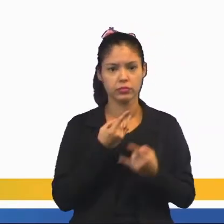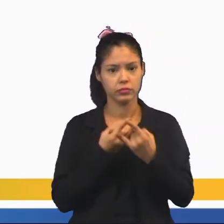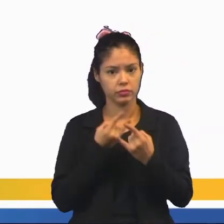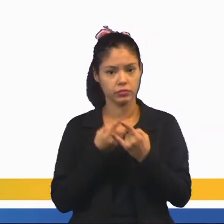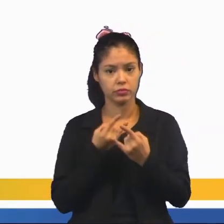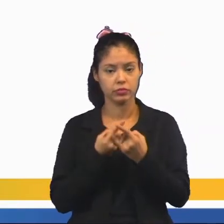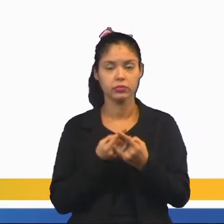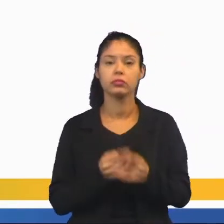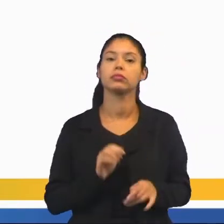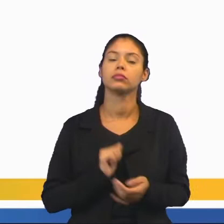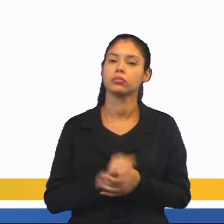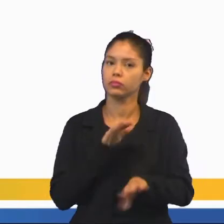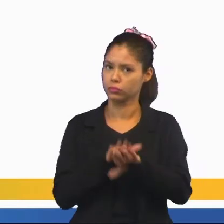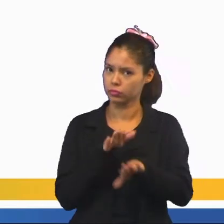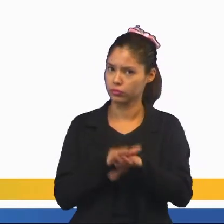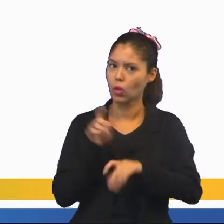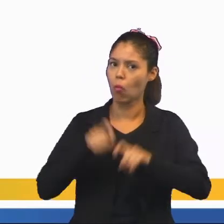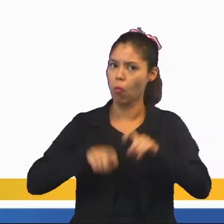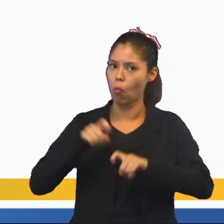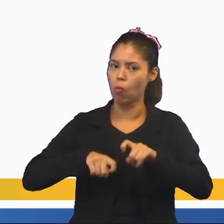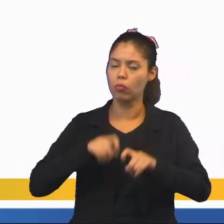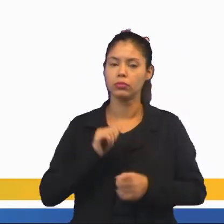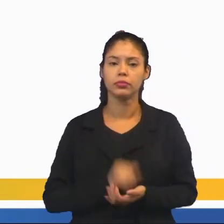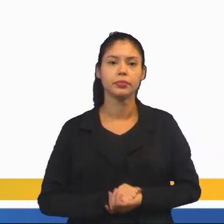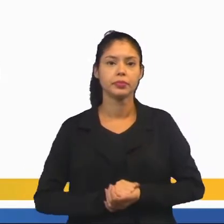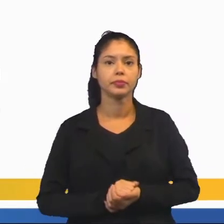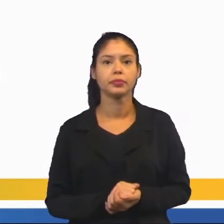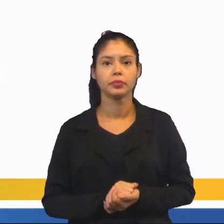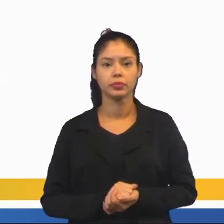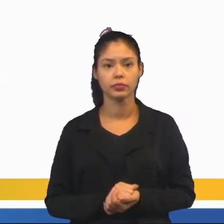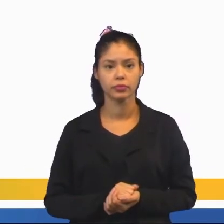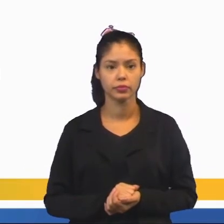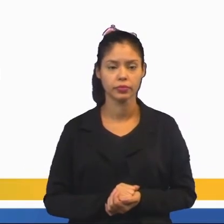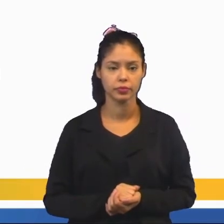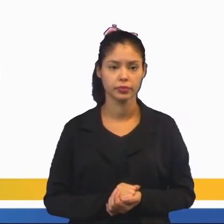de preservativos durante a relação sexual.